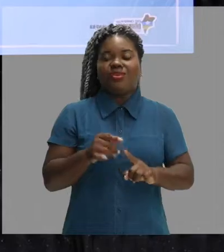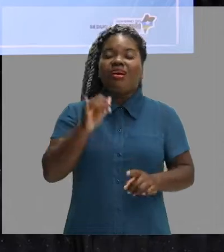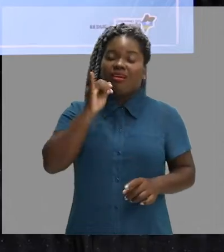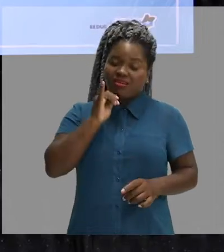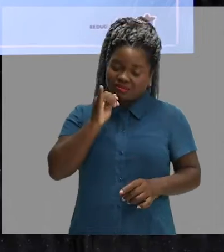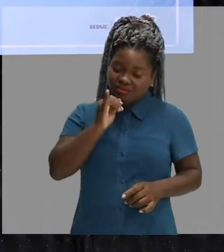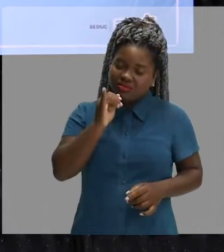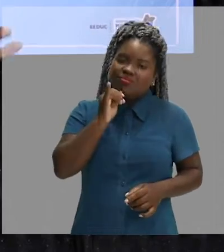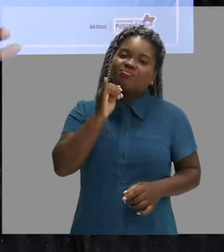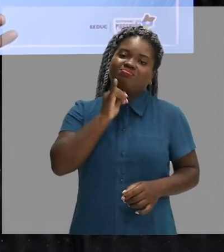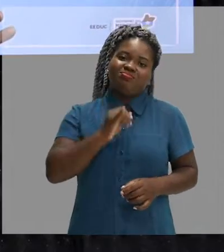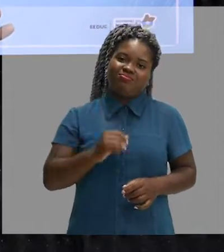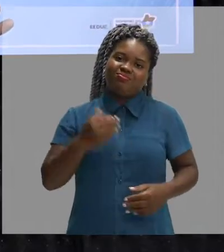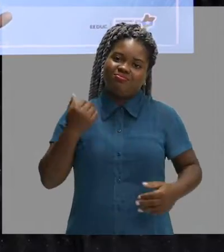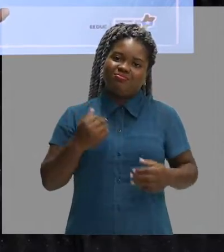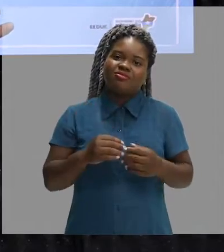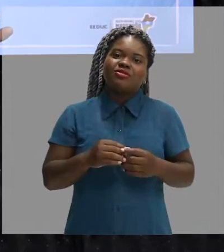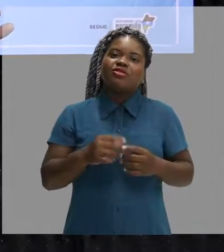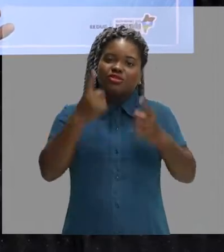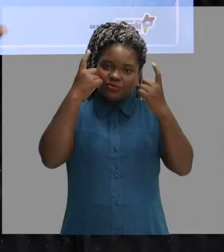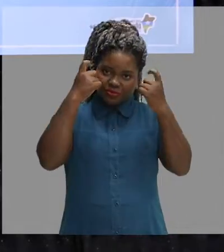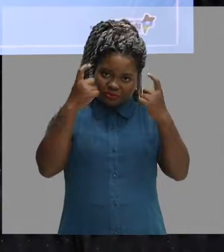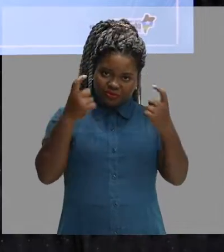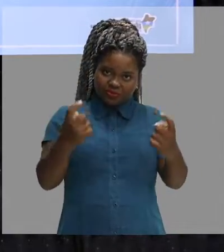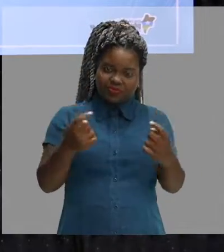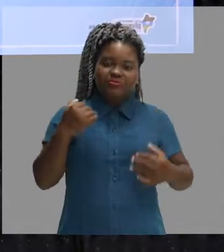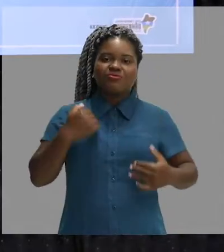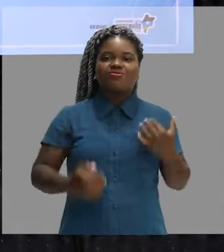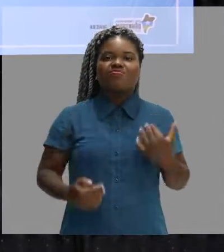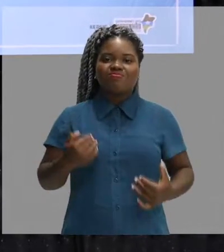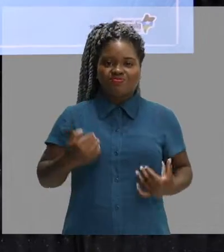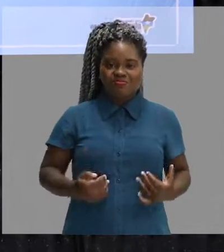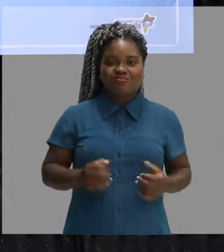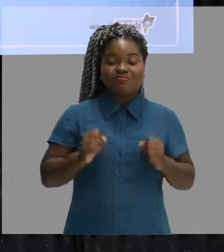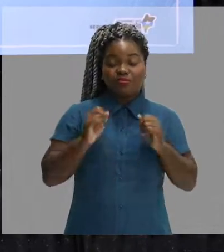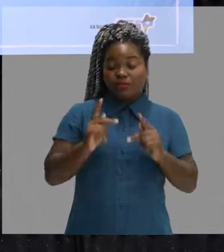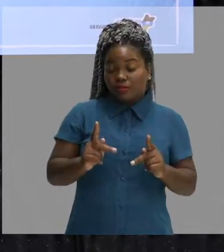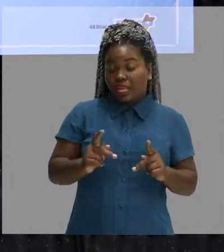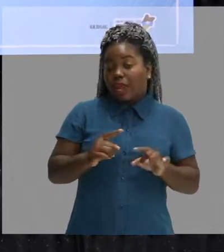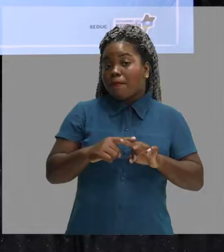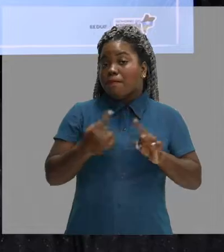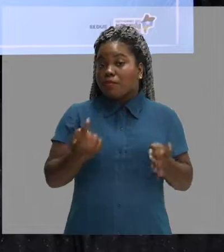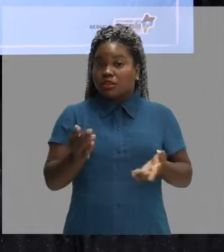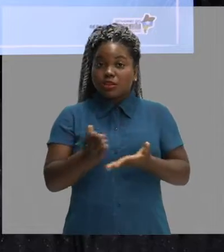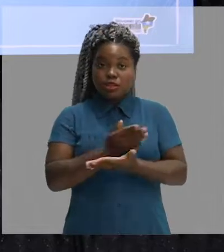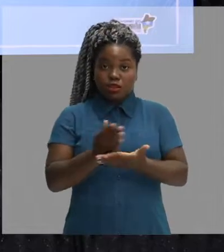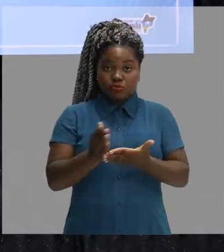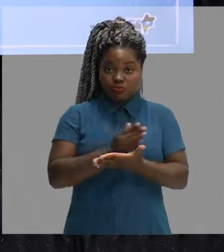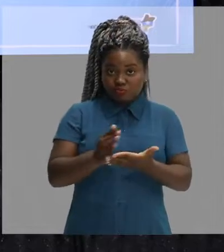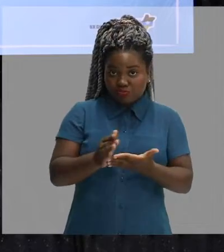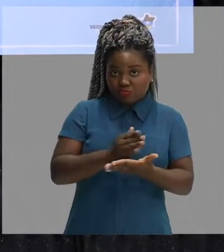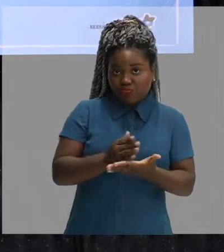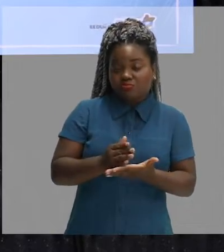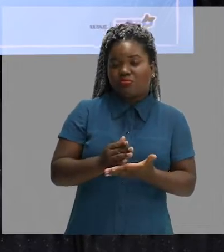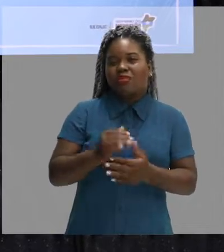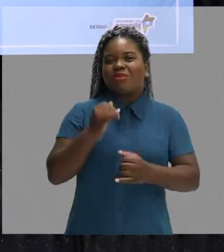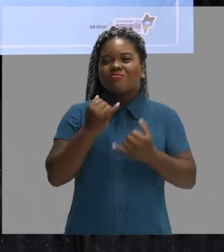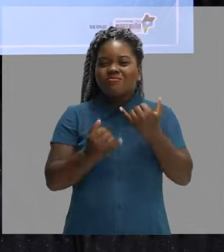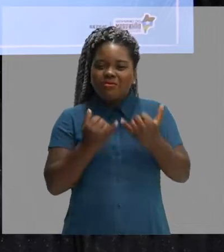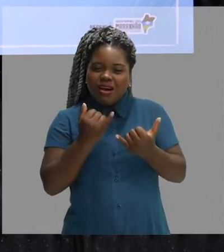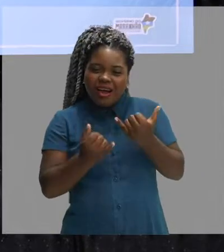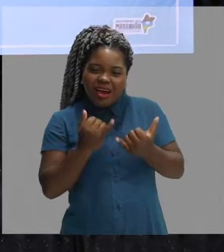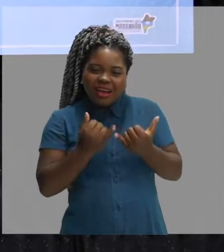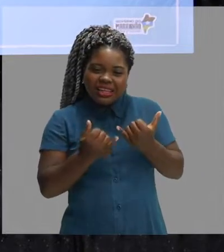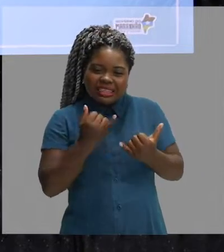é violência física, ok? Mas como eu te falei, tem algumas coisas que parecem ser